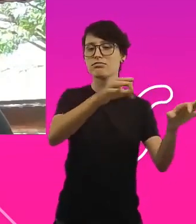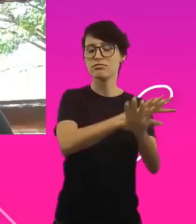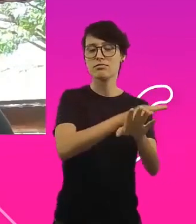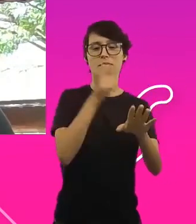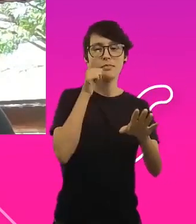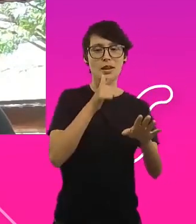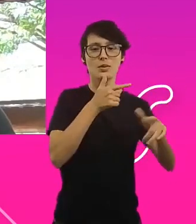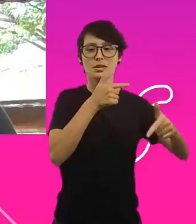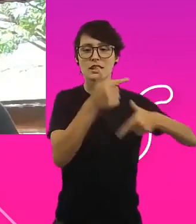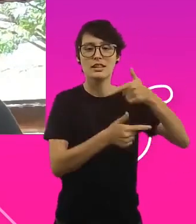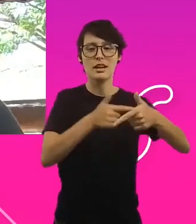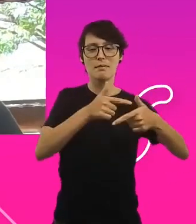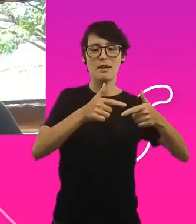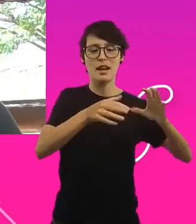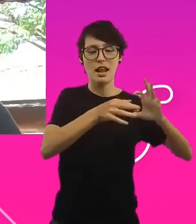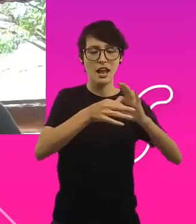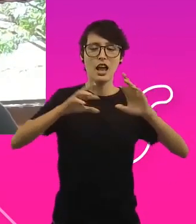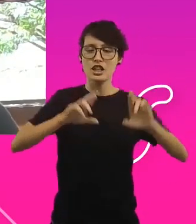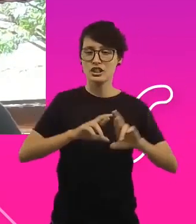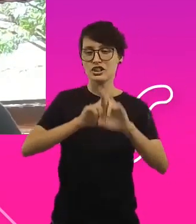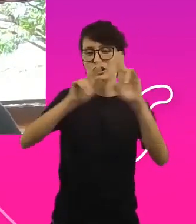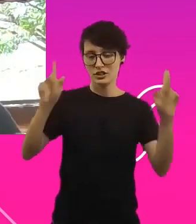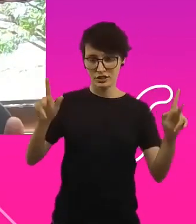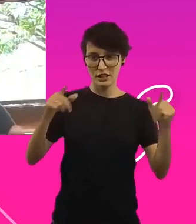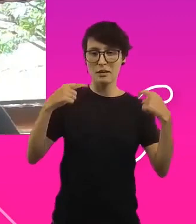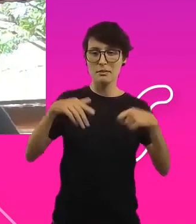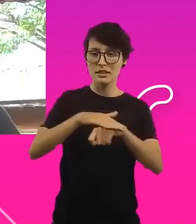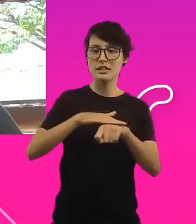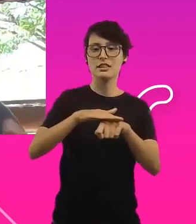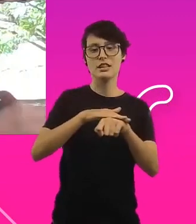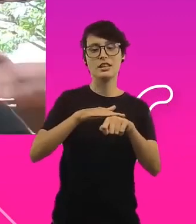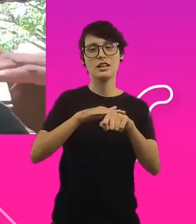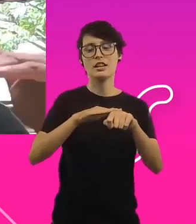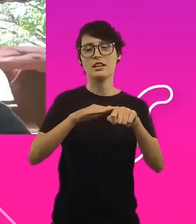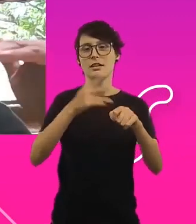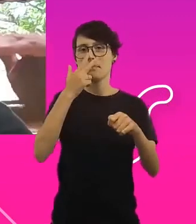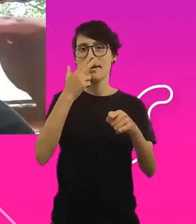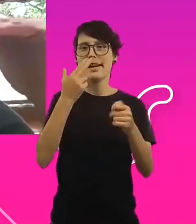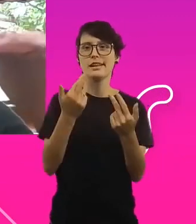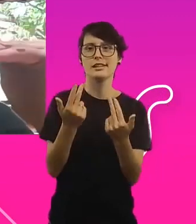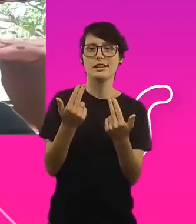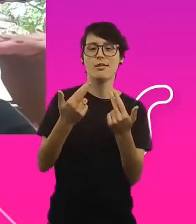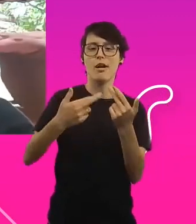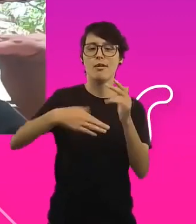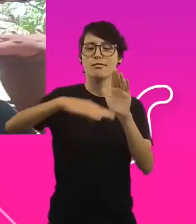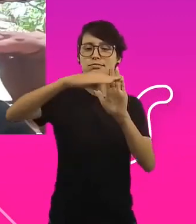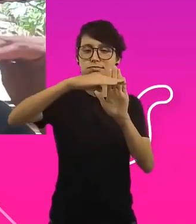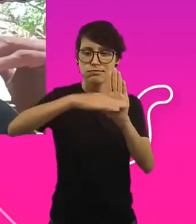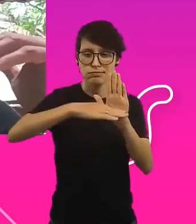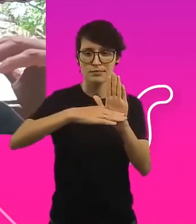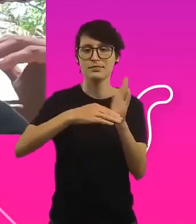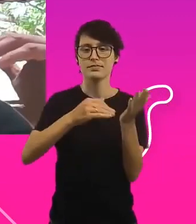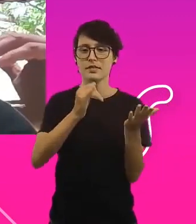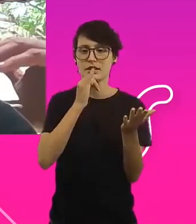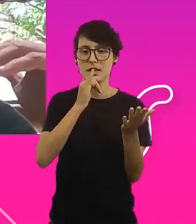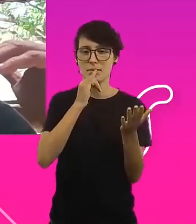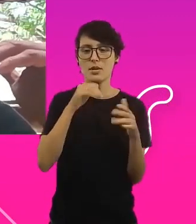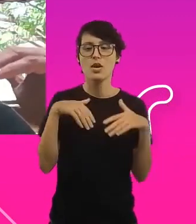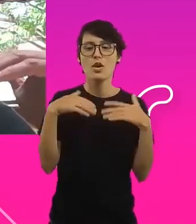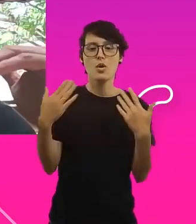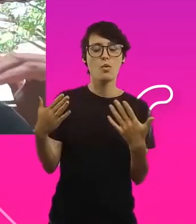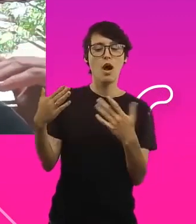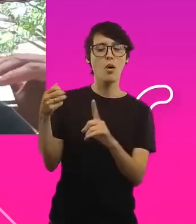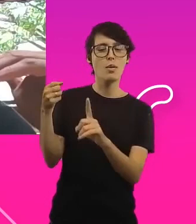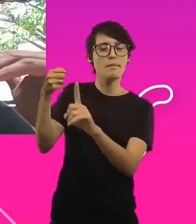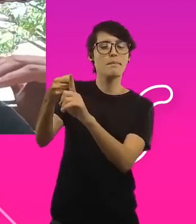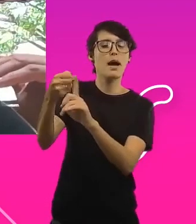contexto diferente desse, e a gente precisa começar a colocar uma medida que equivala, por exemplo, qual que é o impacto? Hoje